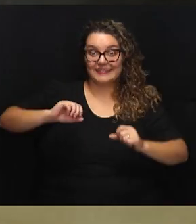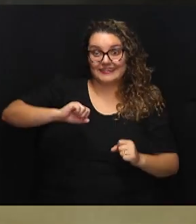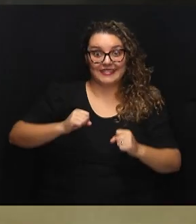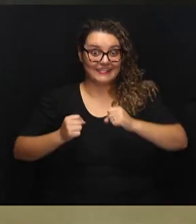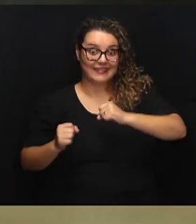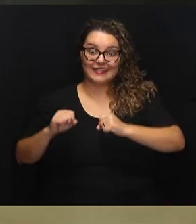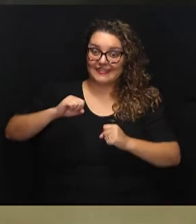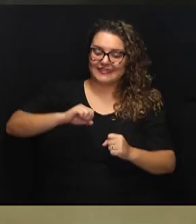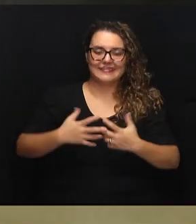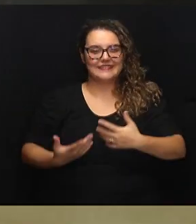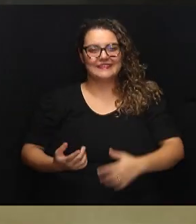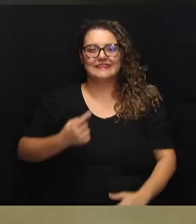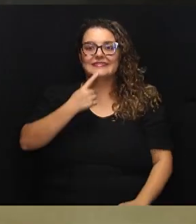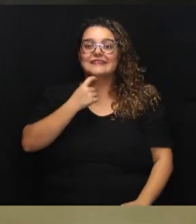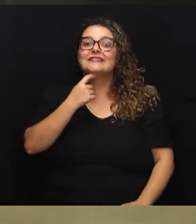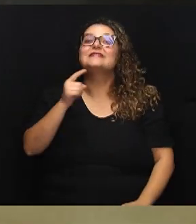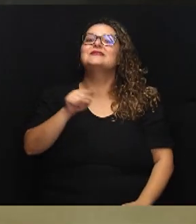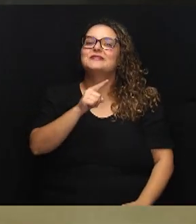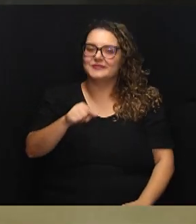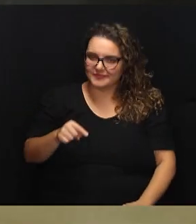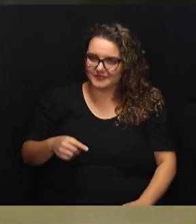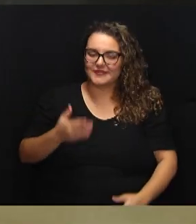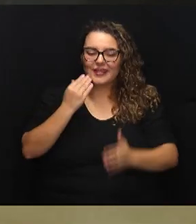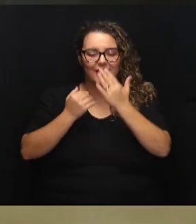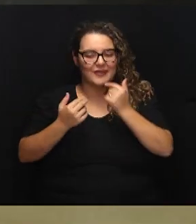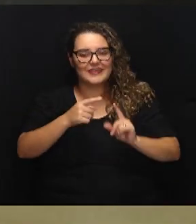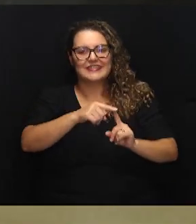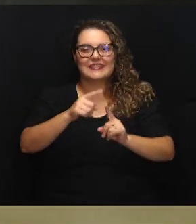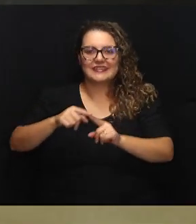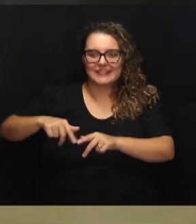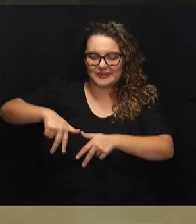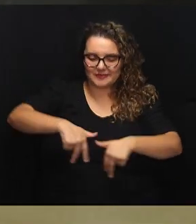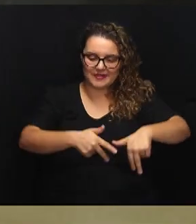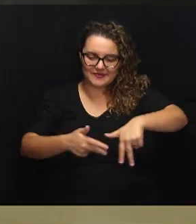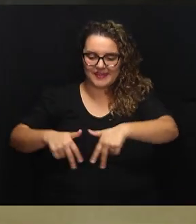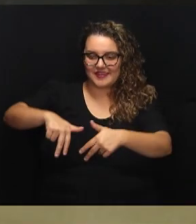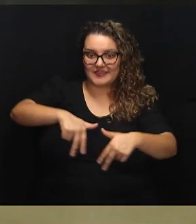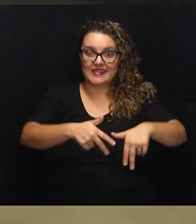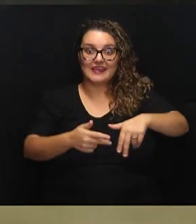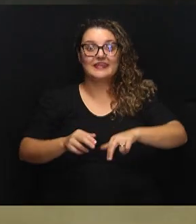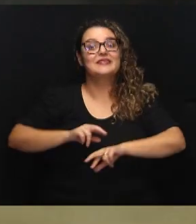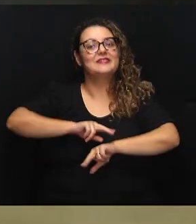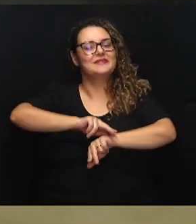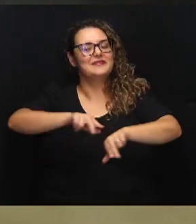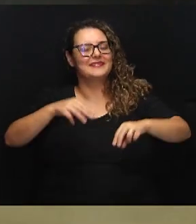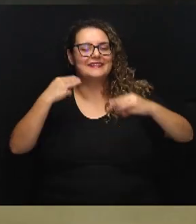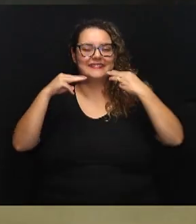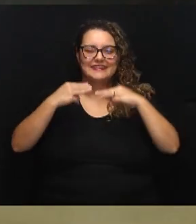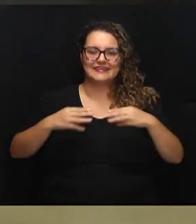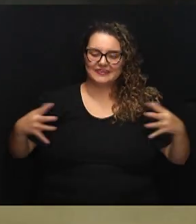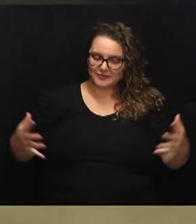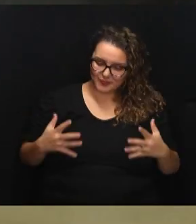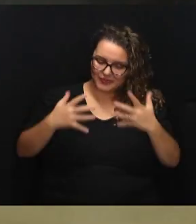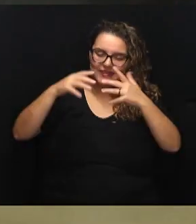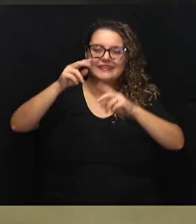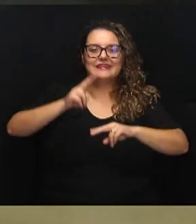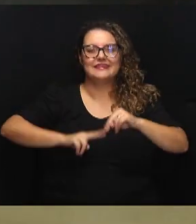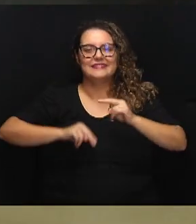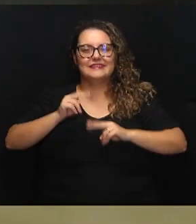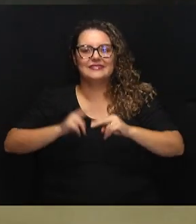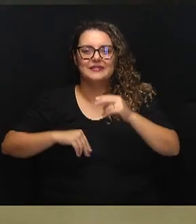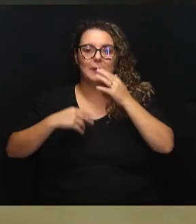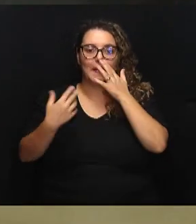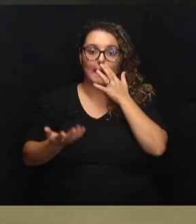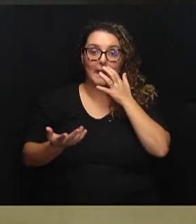durante o feriado. Temos comidas típicas, quadrilhas e muita música embalam este mês de junho. E o